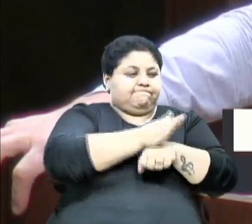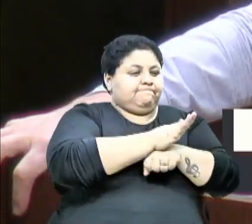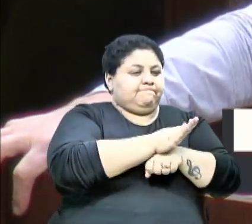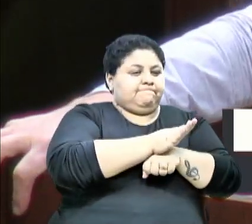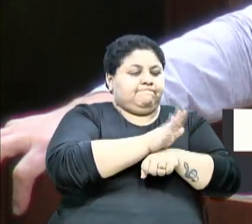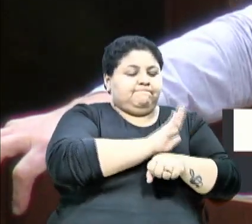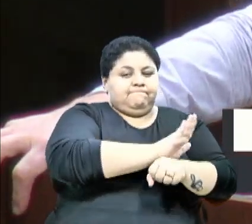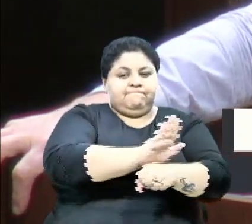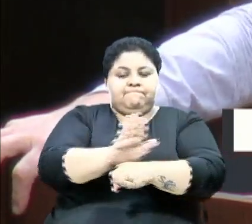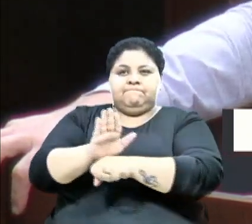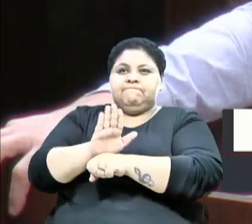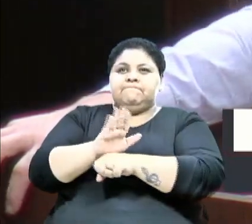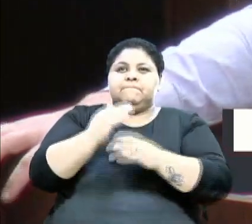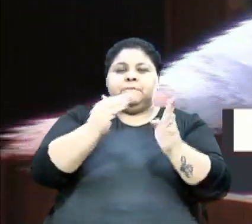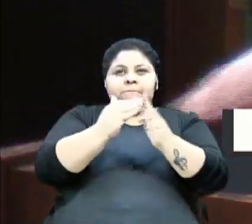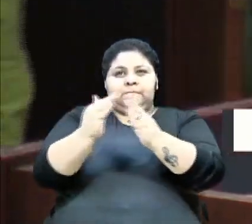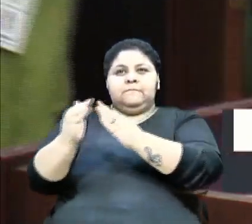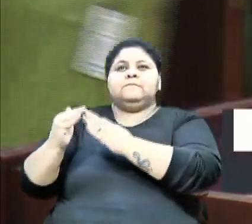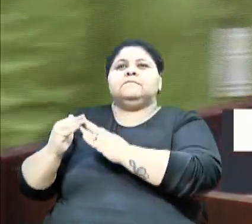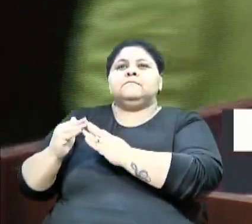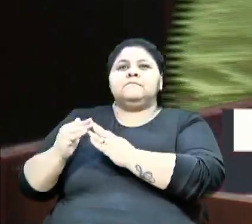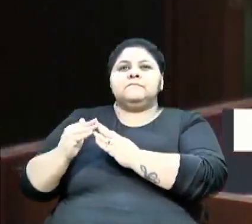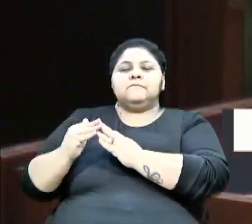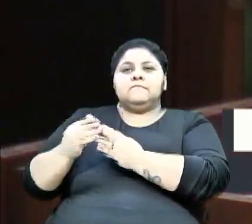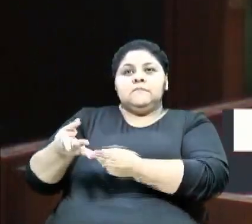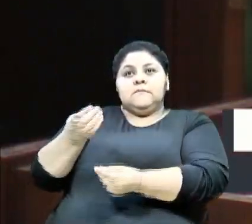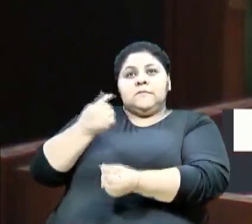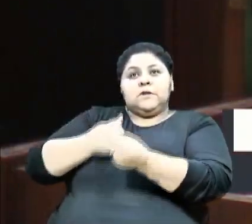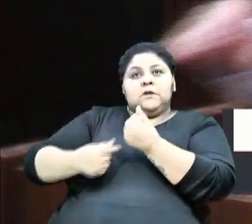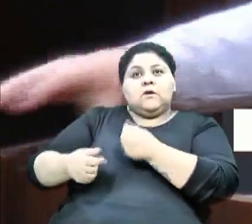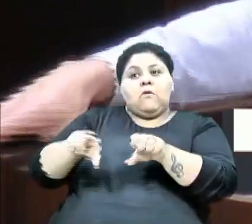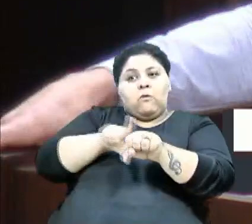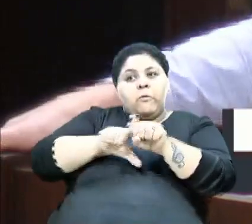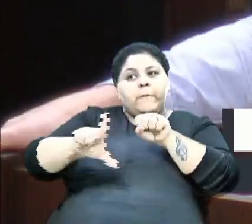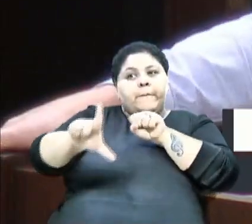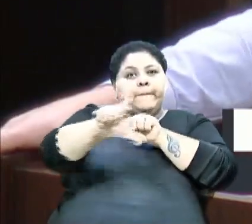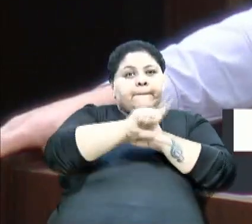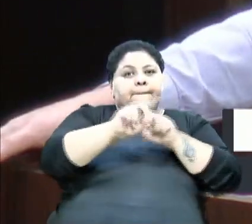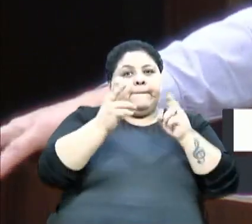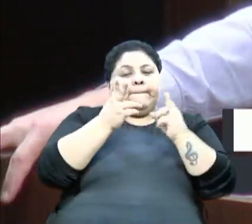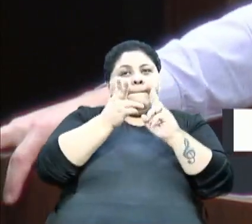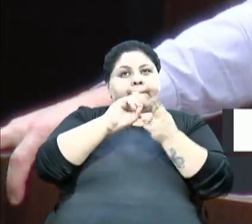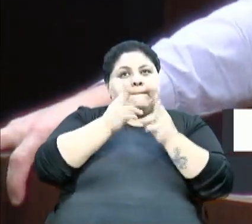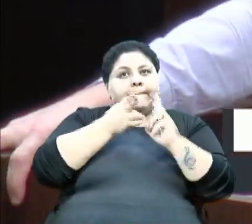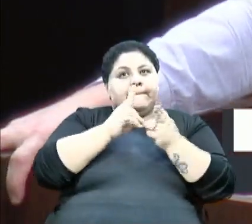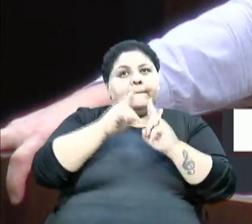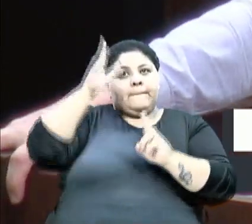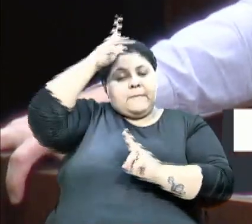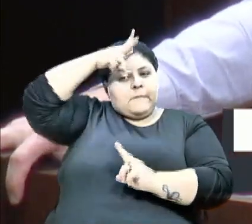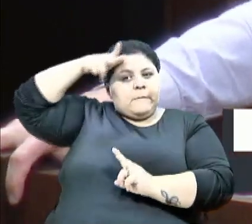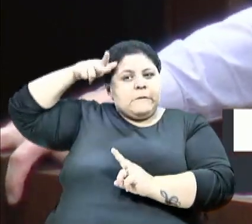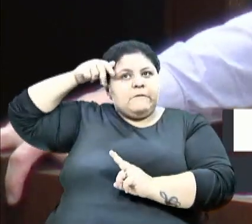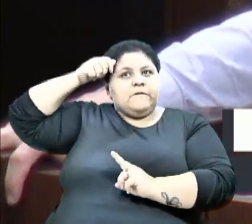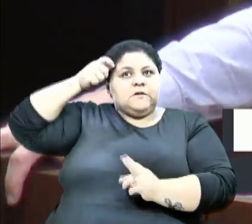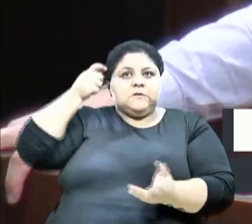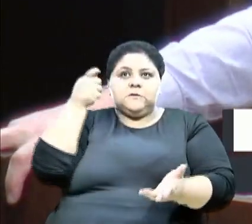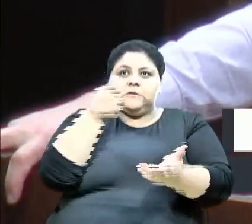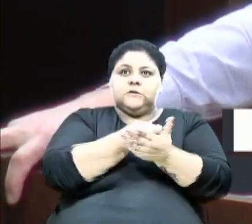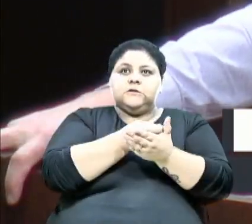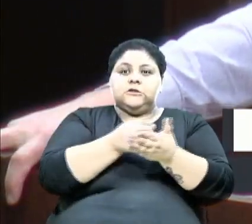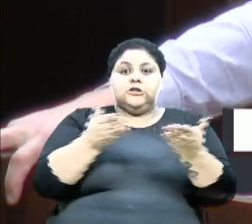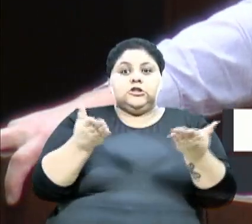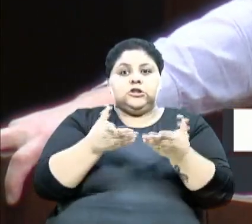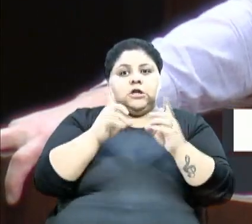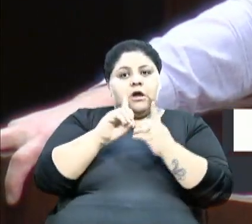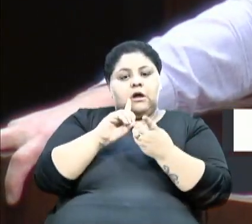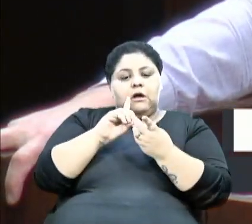lotes urbanizados. A Prefeitura de Caxias do Sul está em trâmite para adquirir em torno de 120 lotes já